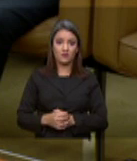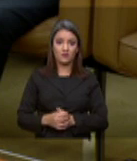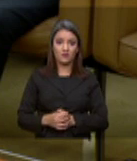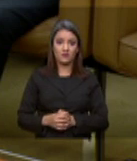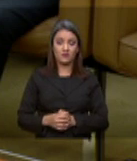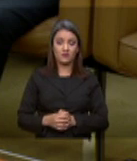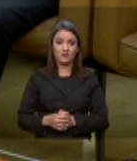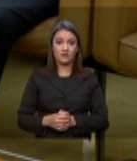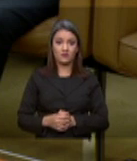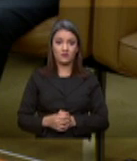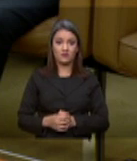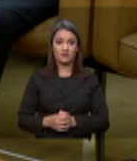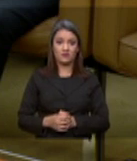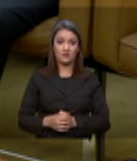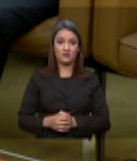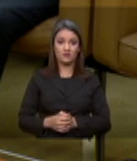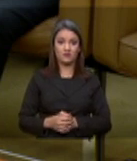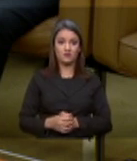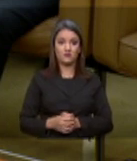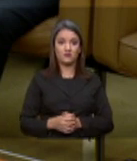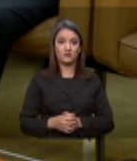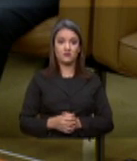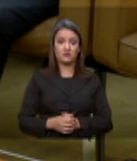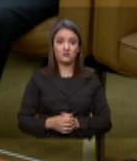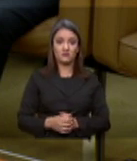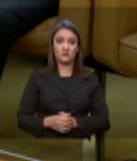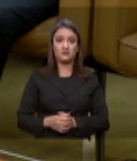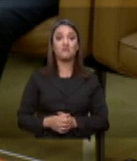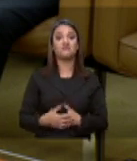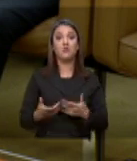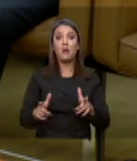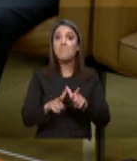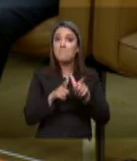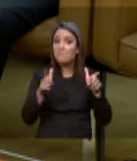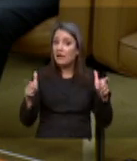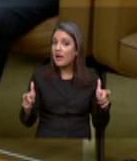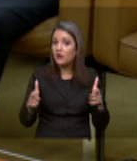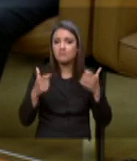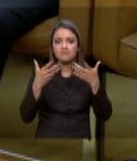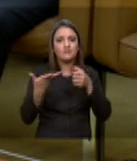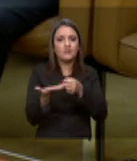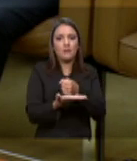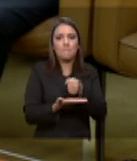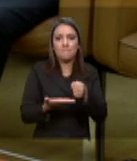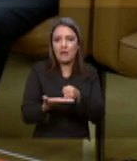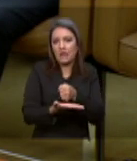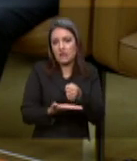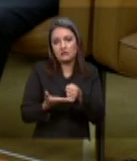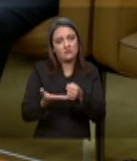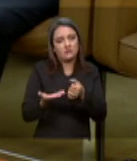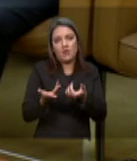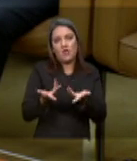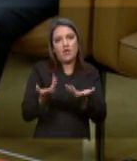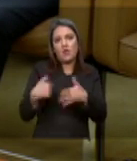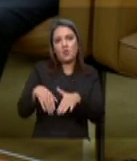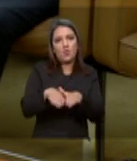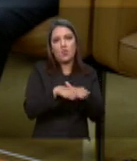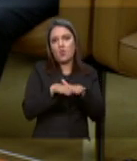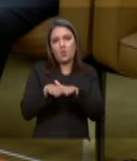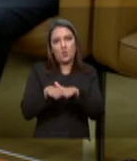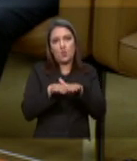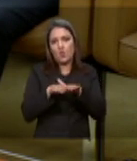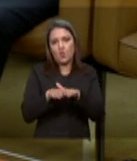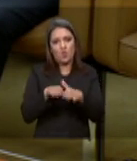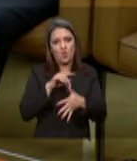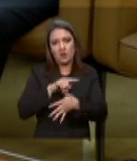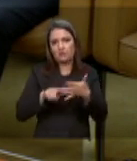da advocacia. A maioria dos fundamentos permeiam as ações. E